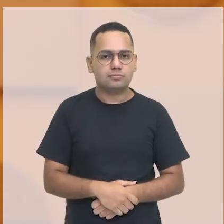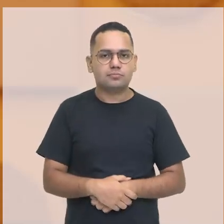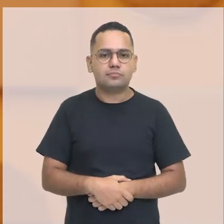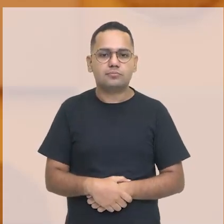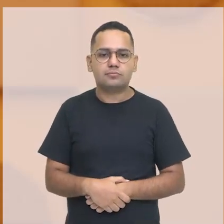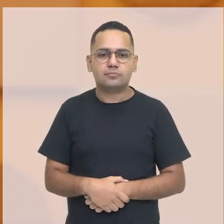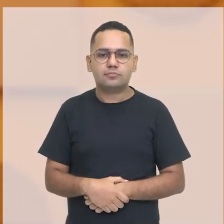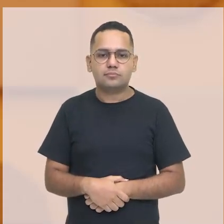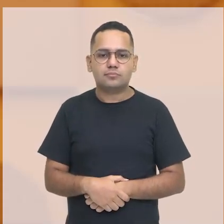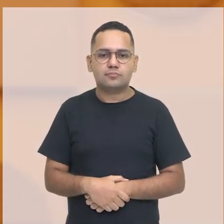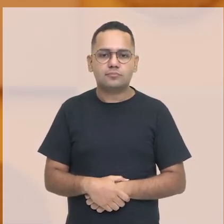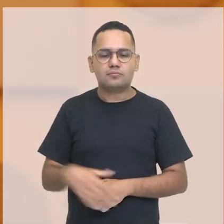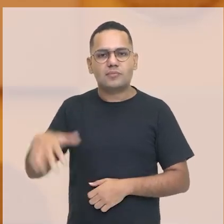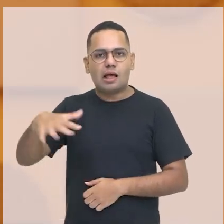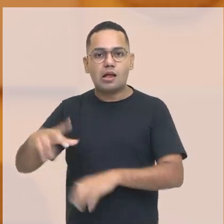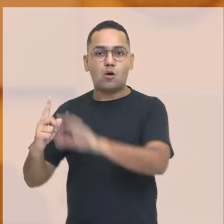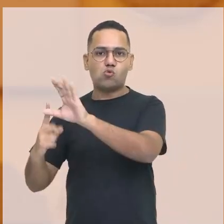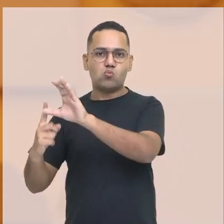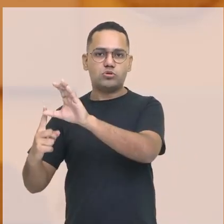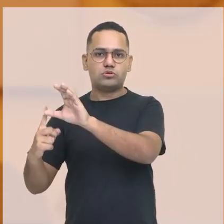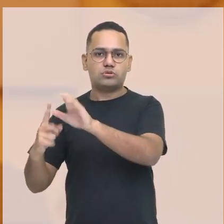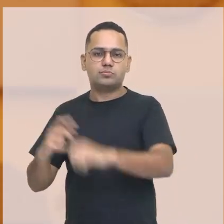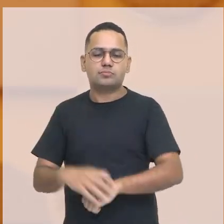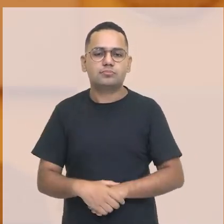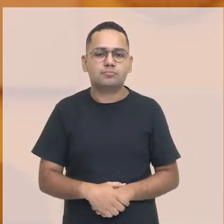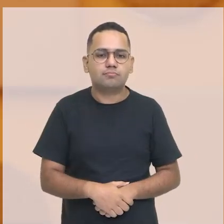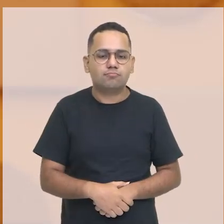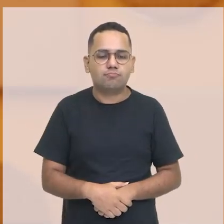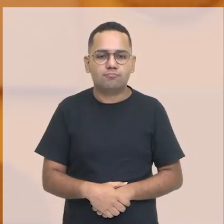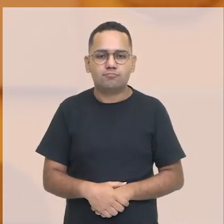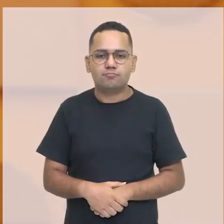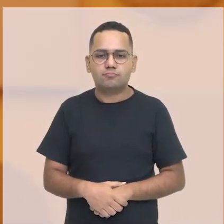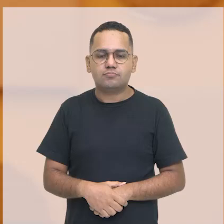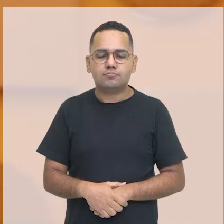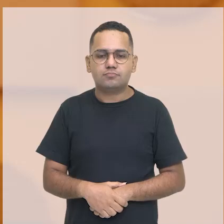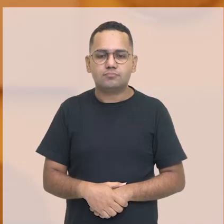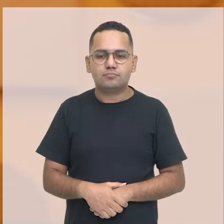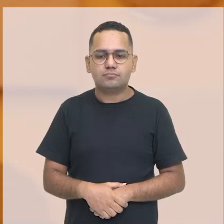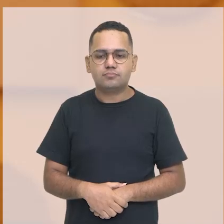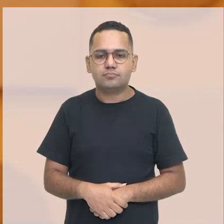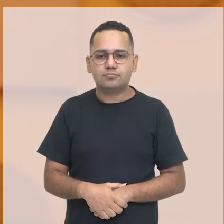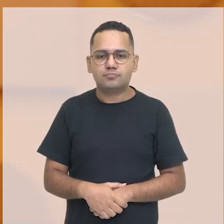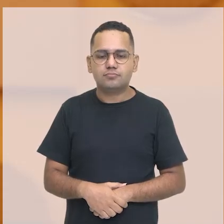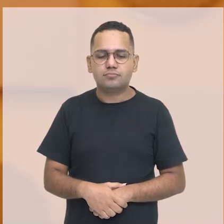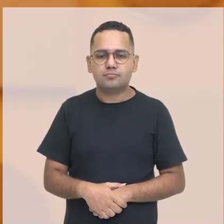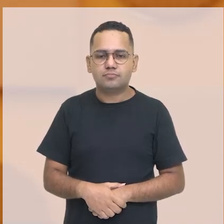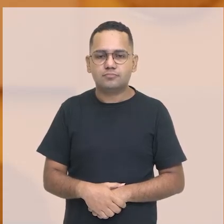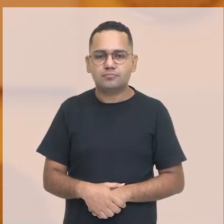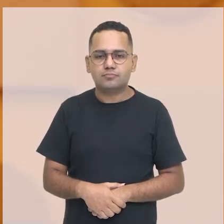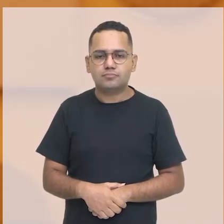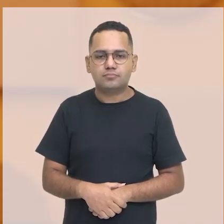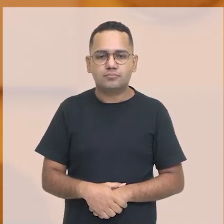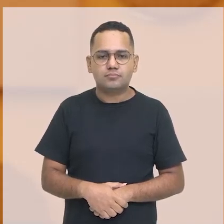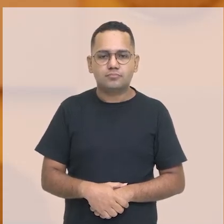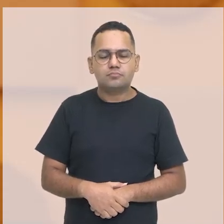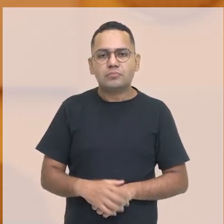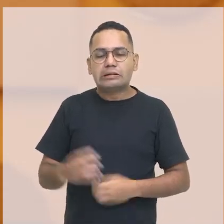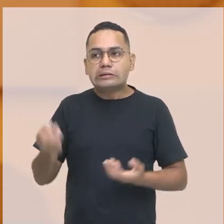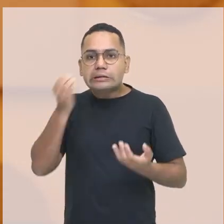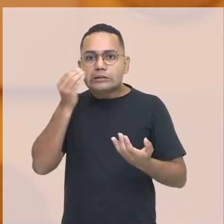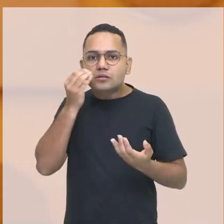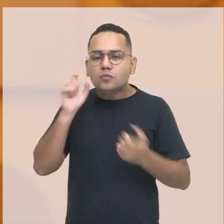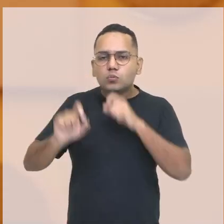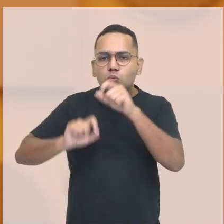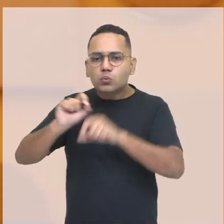forma, ali, foi para o lado comunista e resolveu ali liderar o Brasil em uma tentativa de tomar o